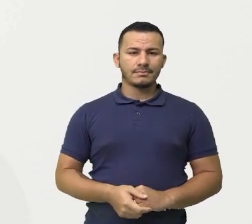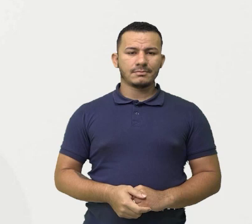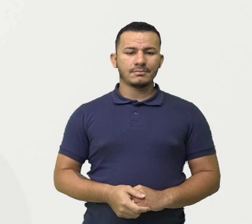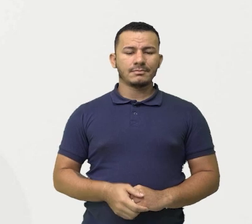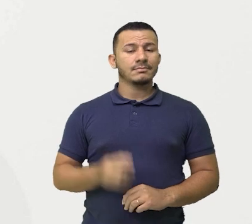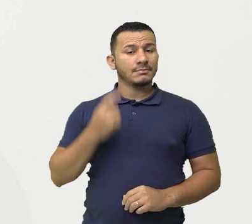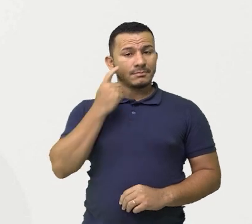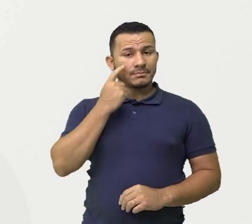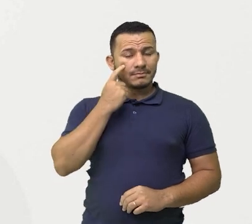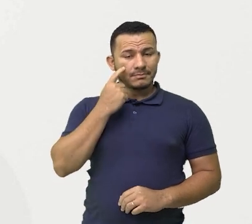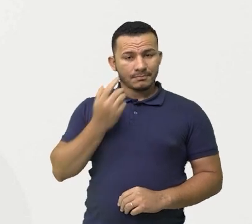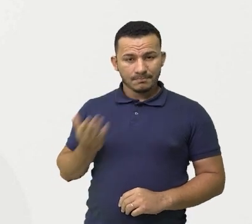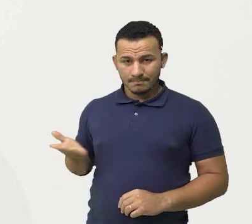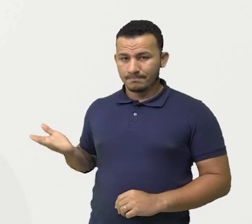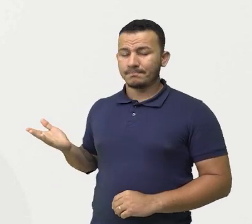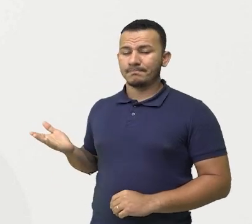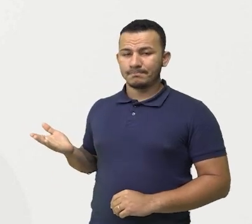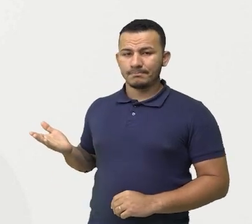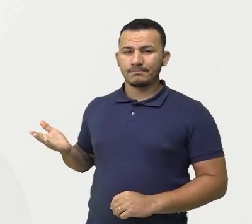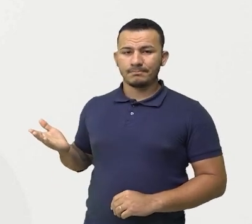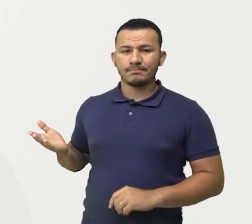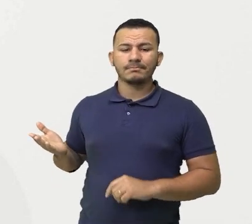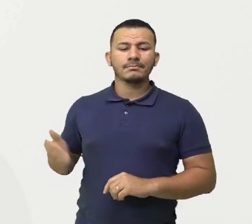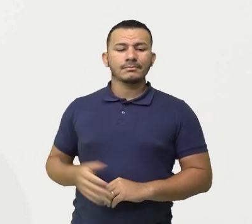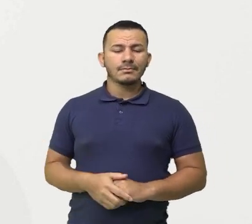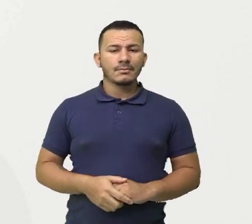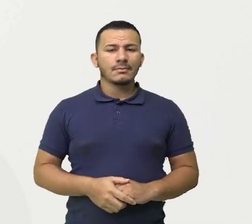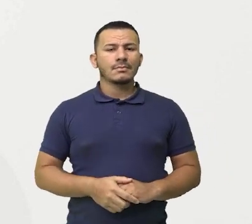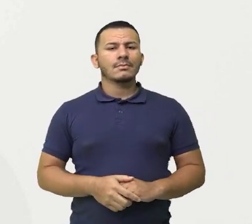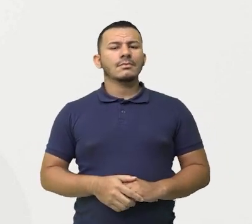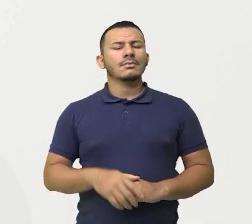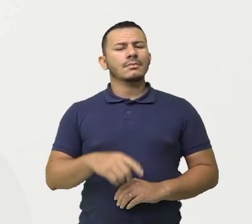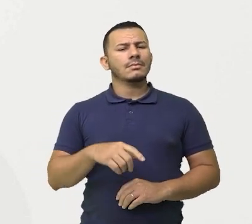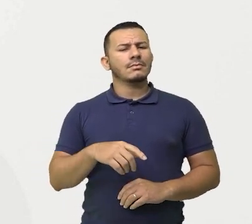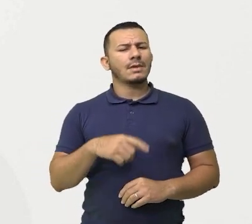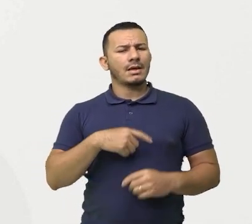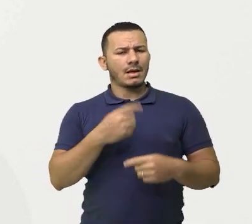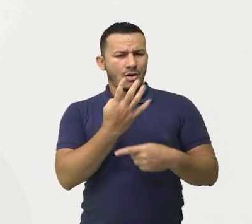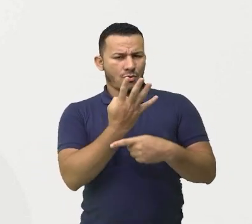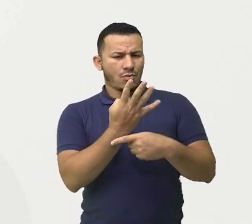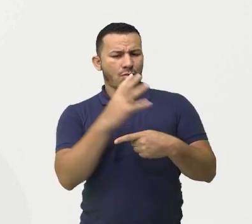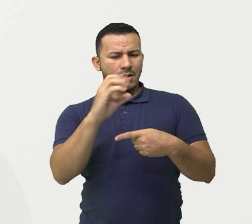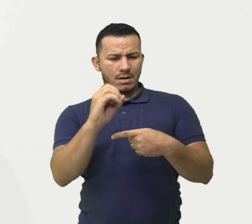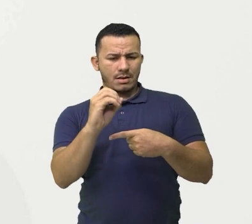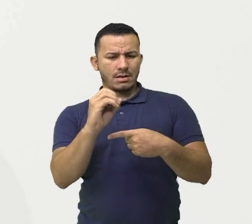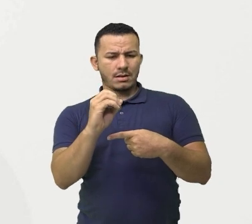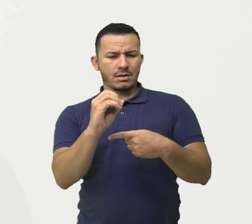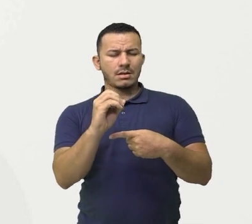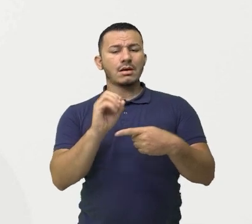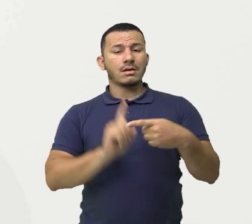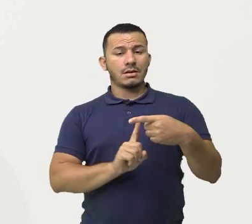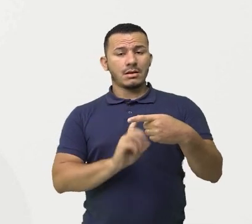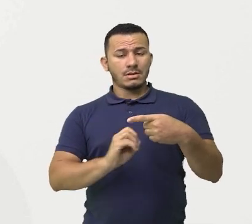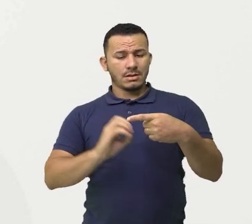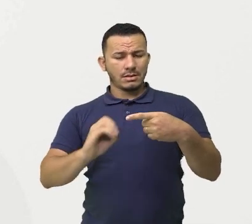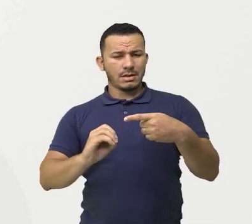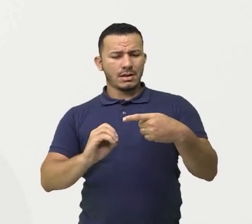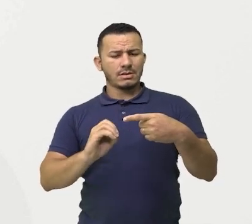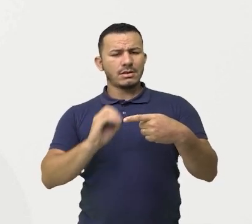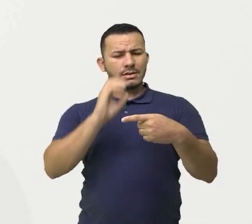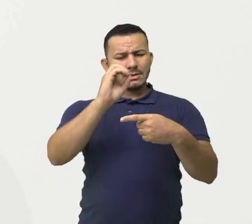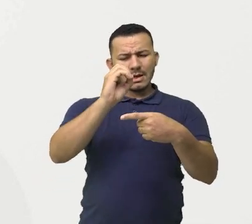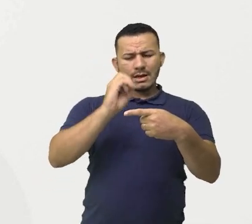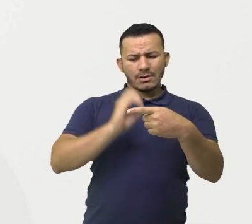Agora, olha o que eu vou te mostrar aqui, ó. Tem zero no numerador e tem zero no